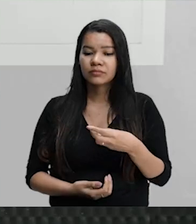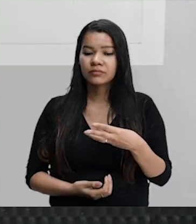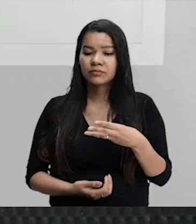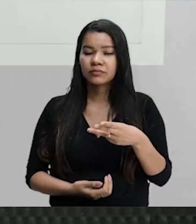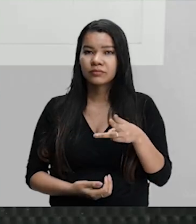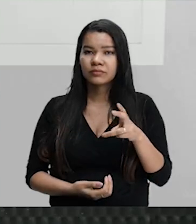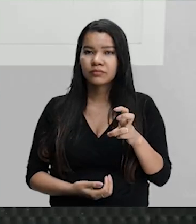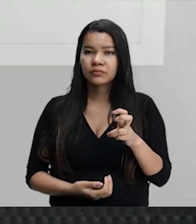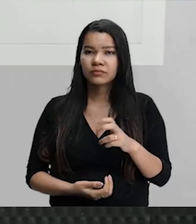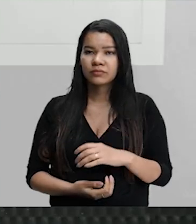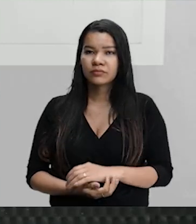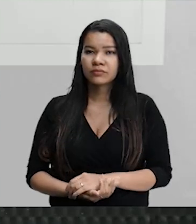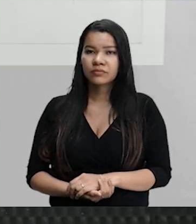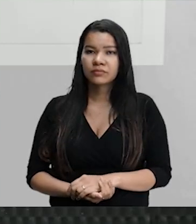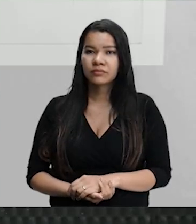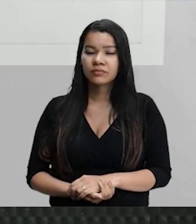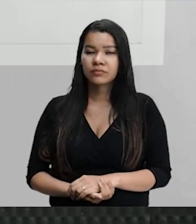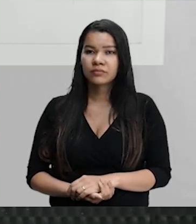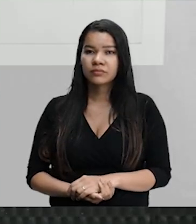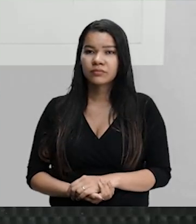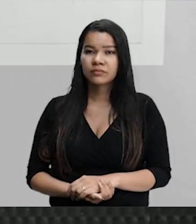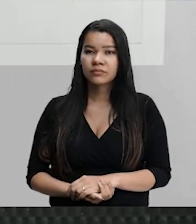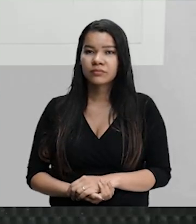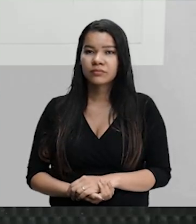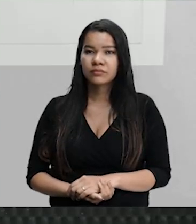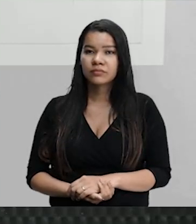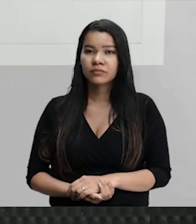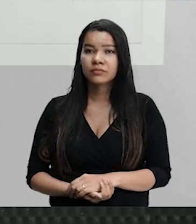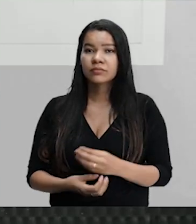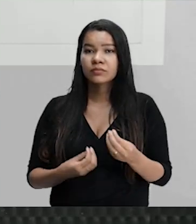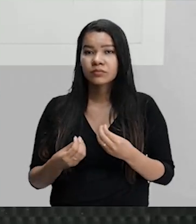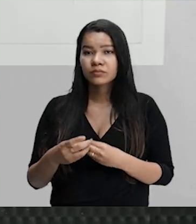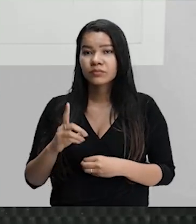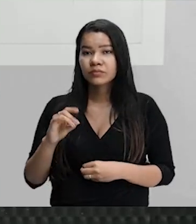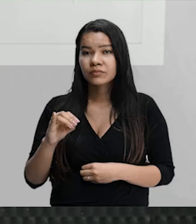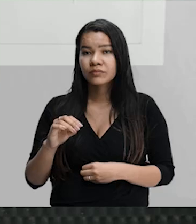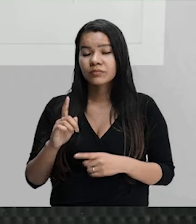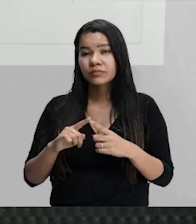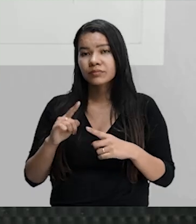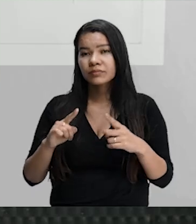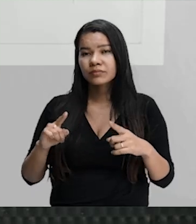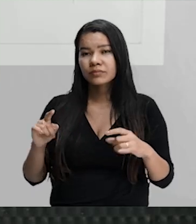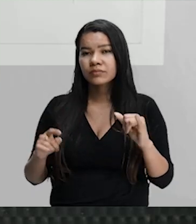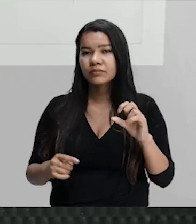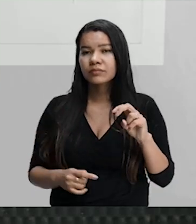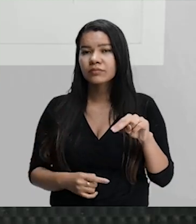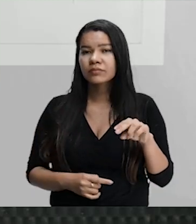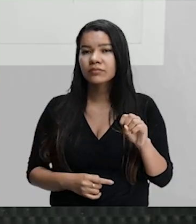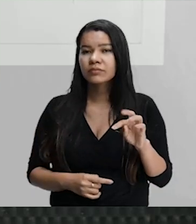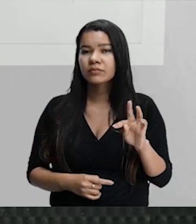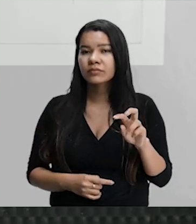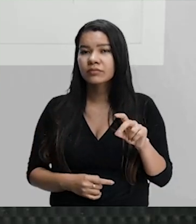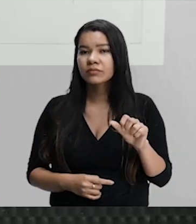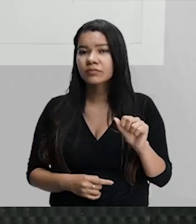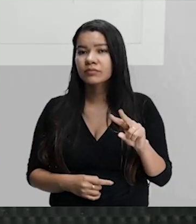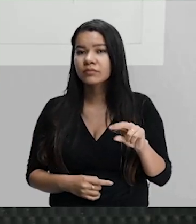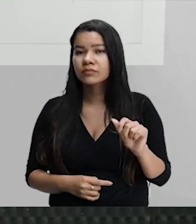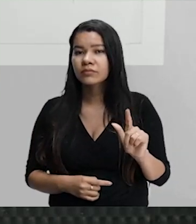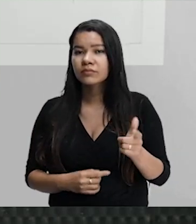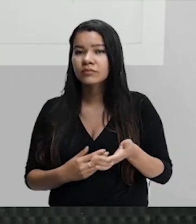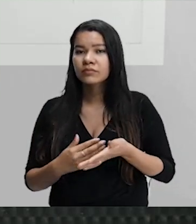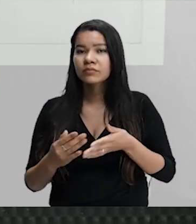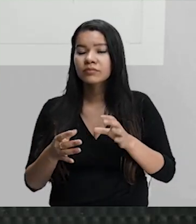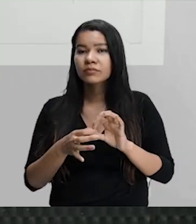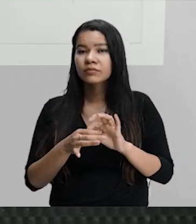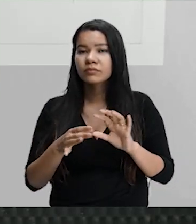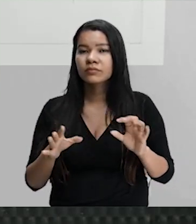235, então ele, né, como ele é altamente instável, então ele começa a liberar essas partículas.